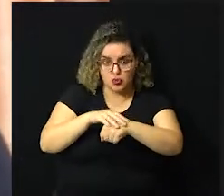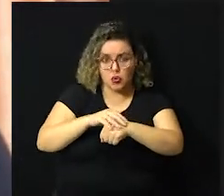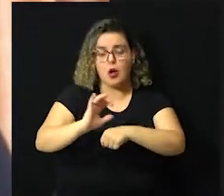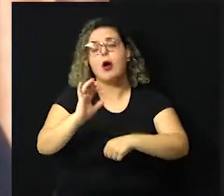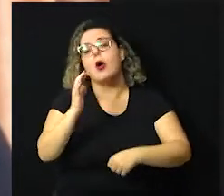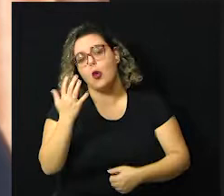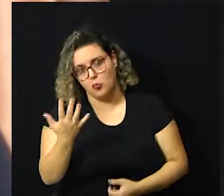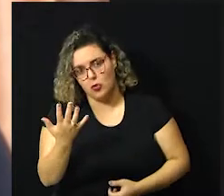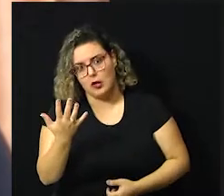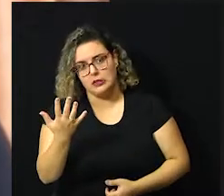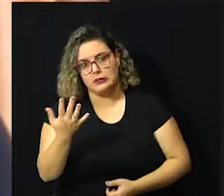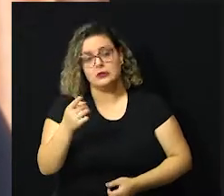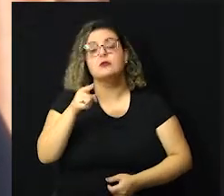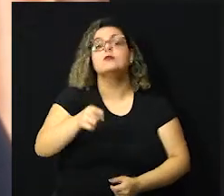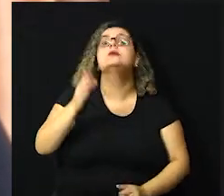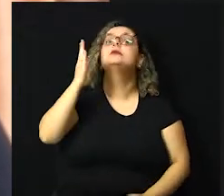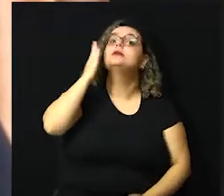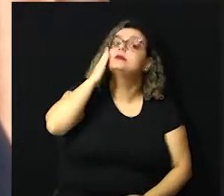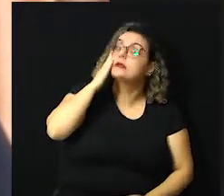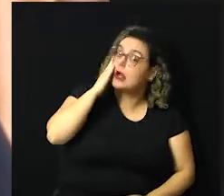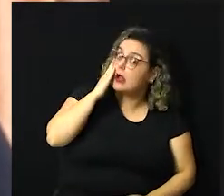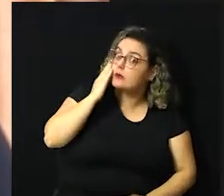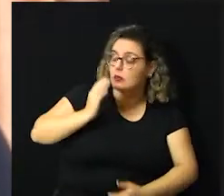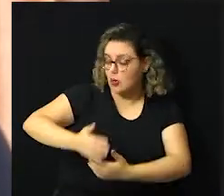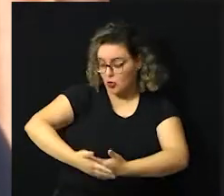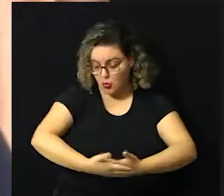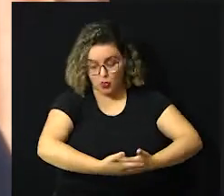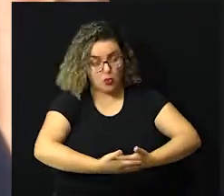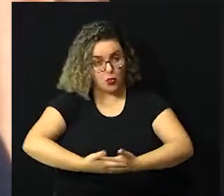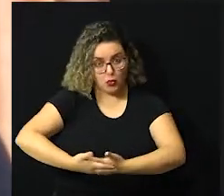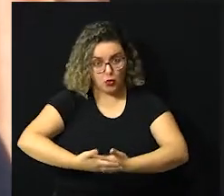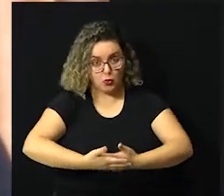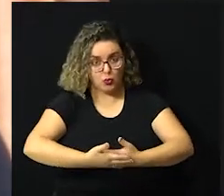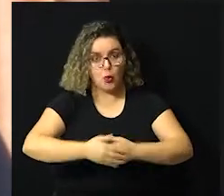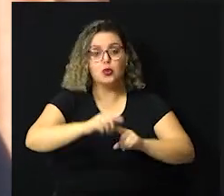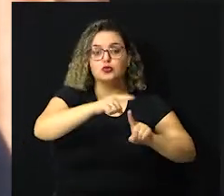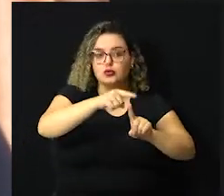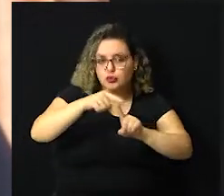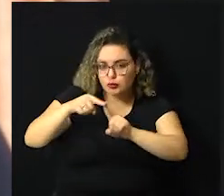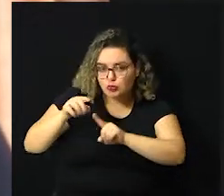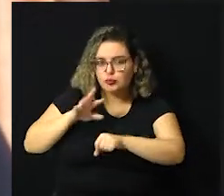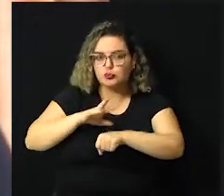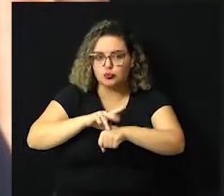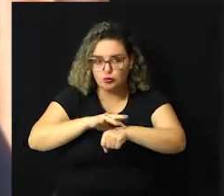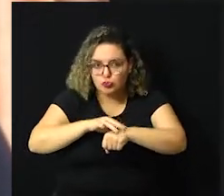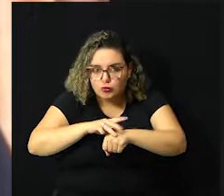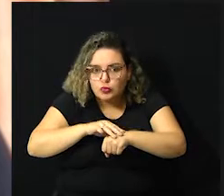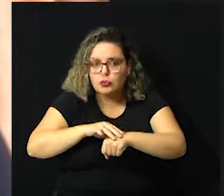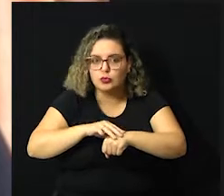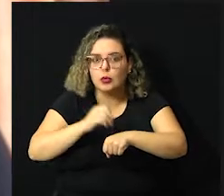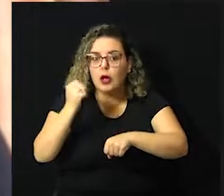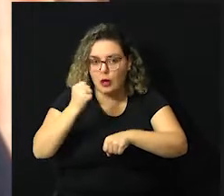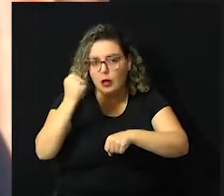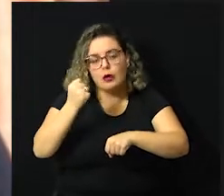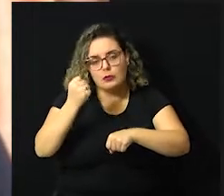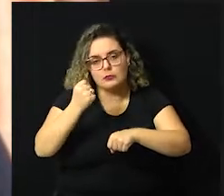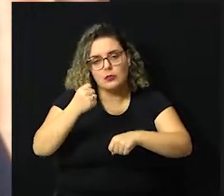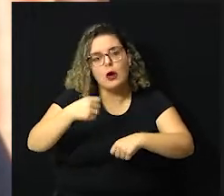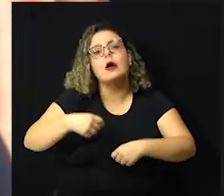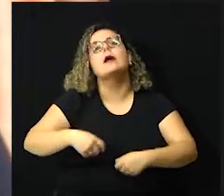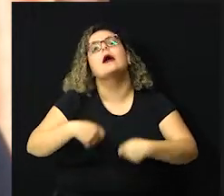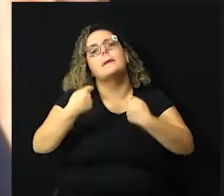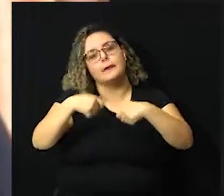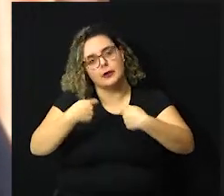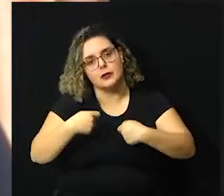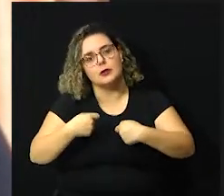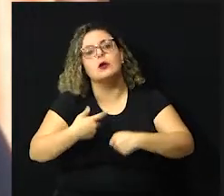o ser humano. Então, você sabe que na fase do bebezinho existem determinadas doenças mais incidentes, e para essas doenças você tem